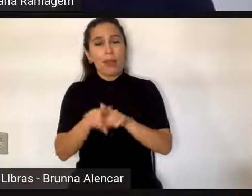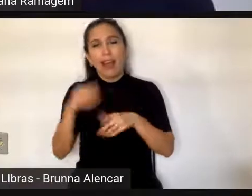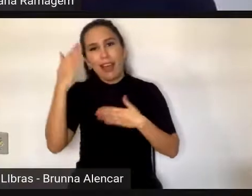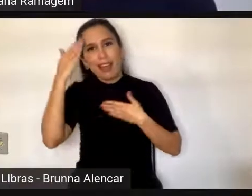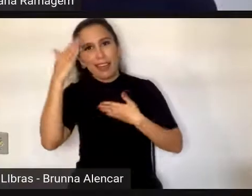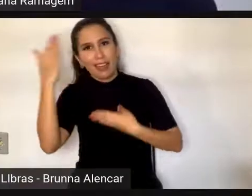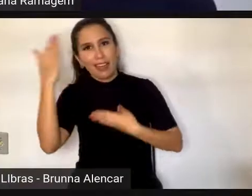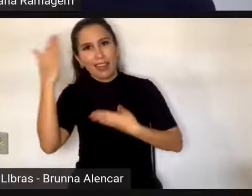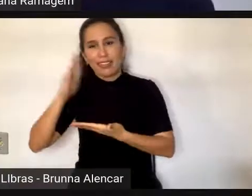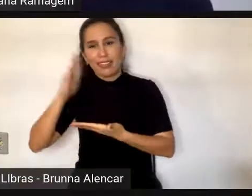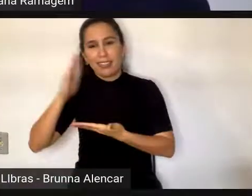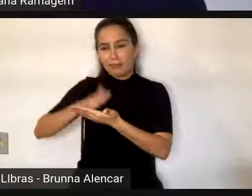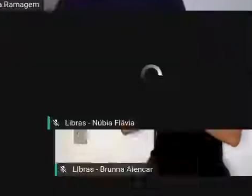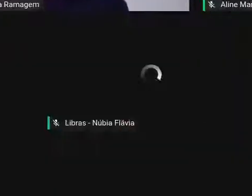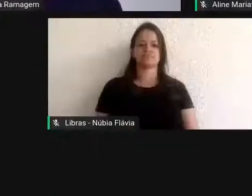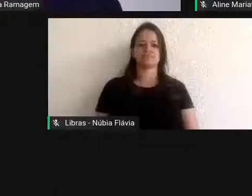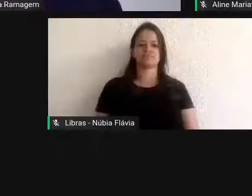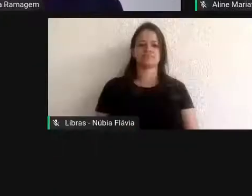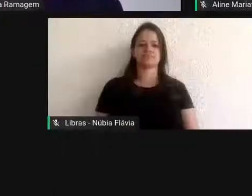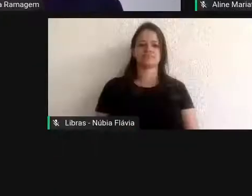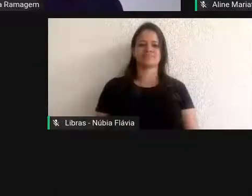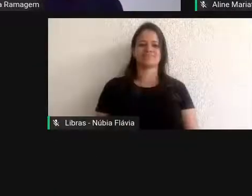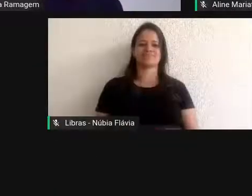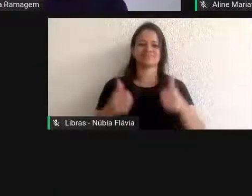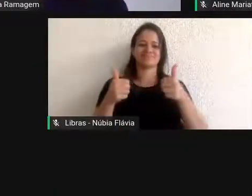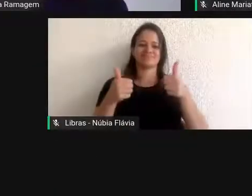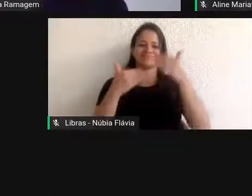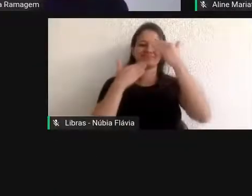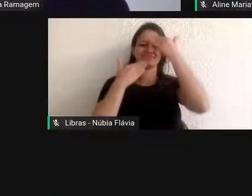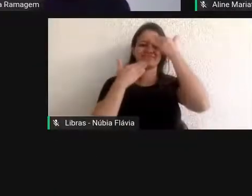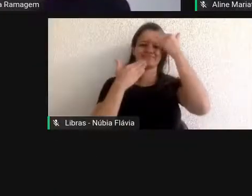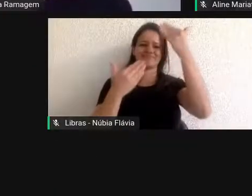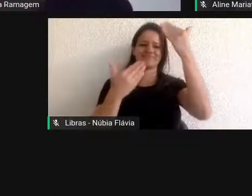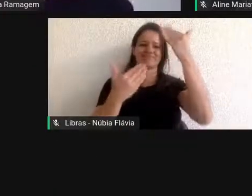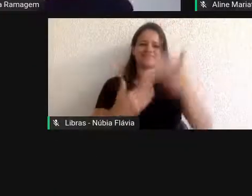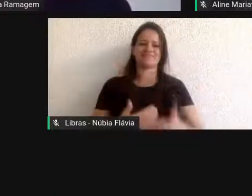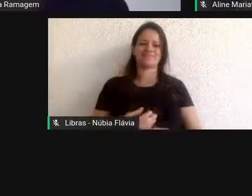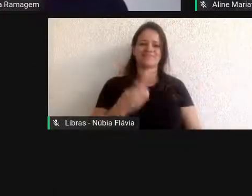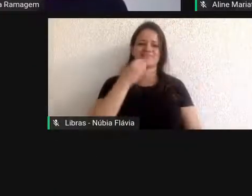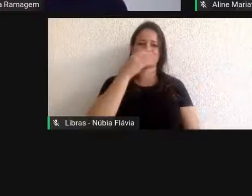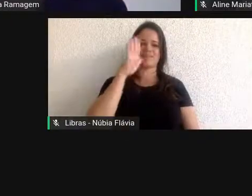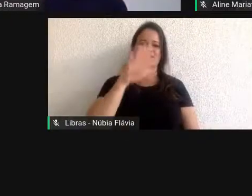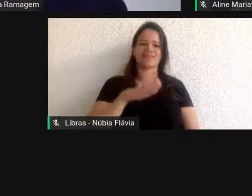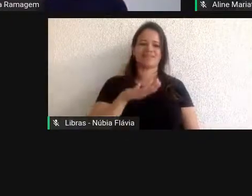de Libra, a Bruna e a Núbia, tá bom? Muito obrigada e boa tarde, gente.